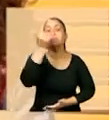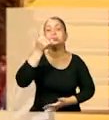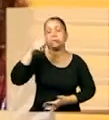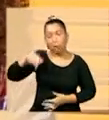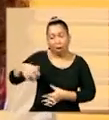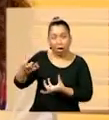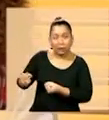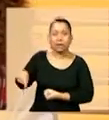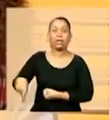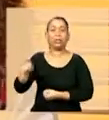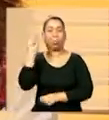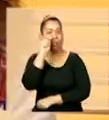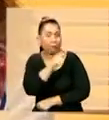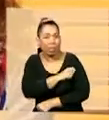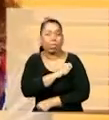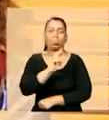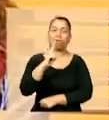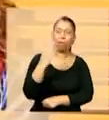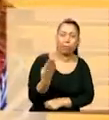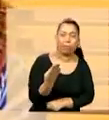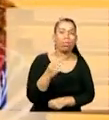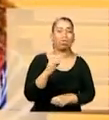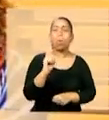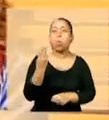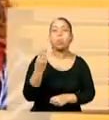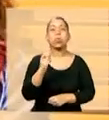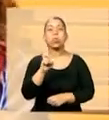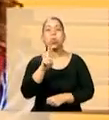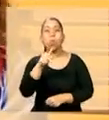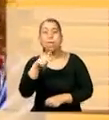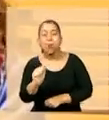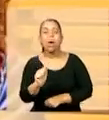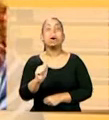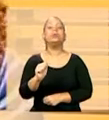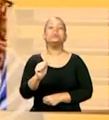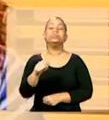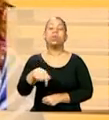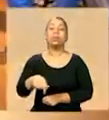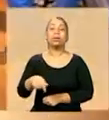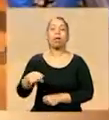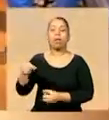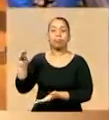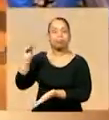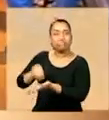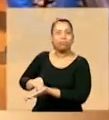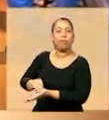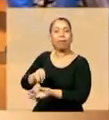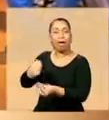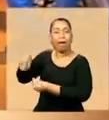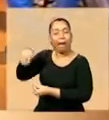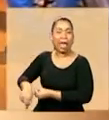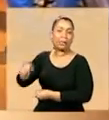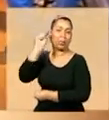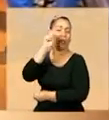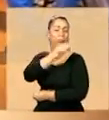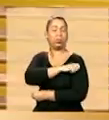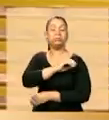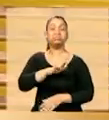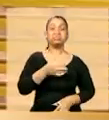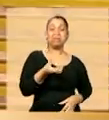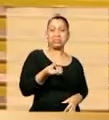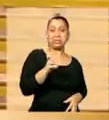atendidos aqui, seja no hospital de base ou em alguma UPA, então são notificados aqui. Ana, se a gente pega esse universo aí